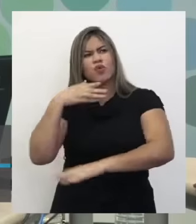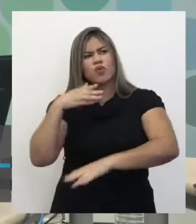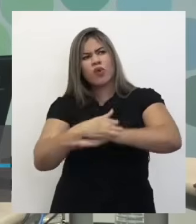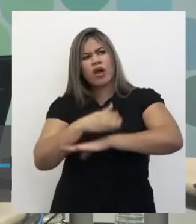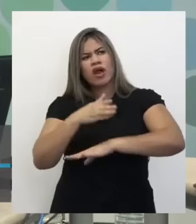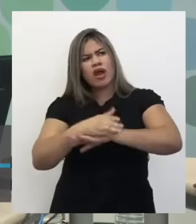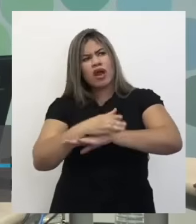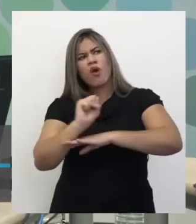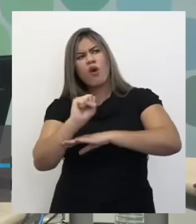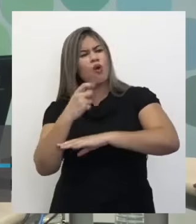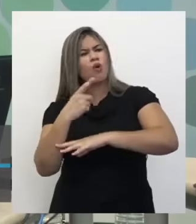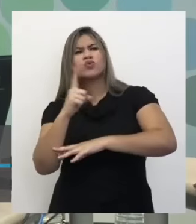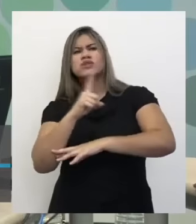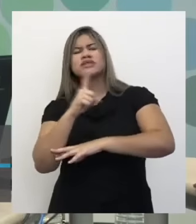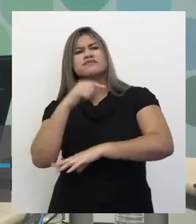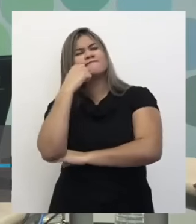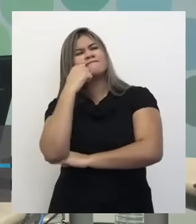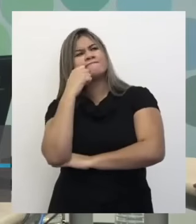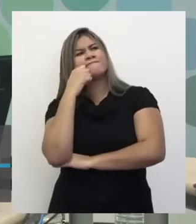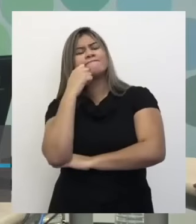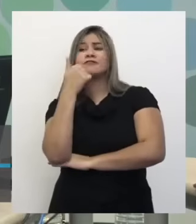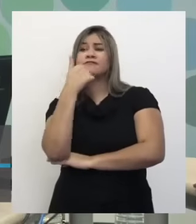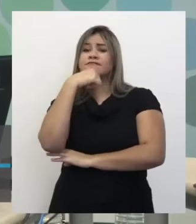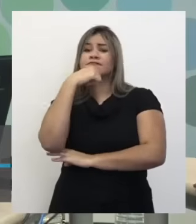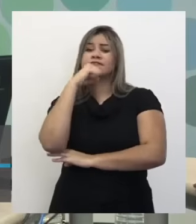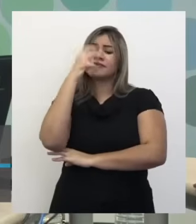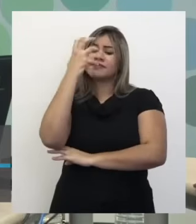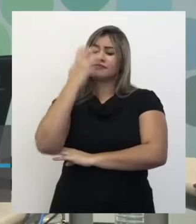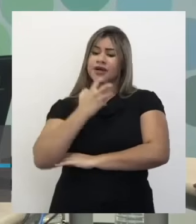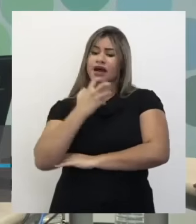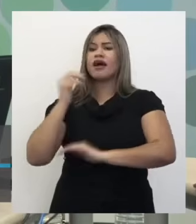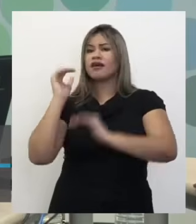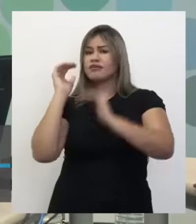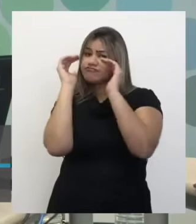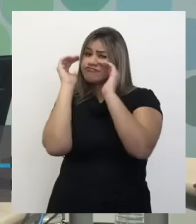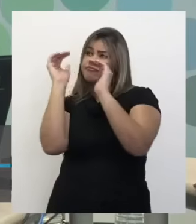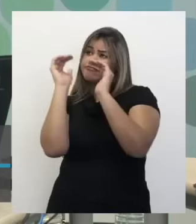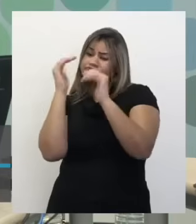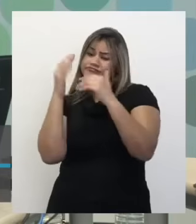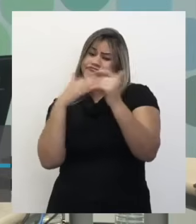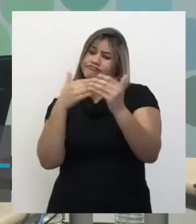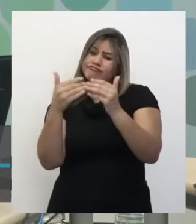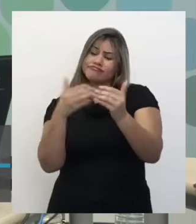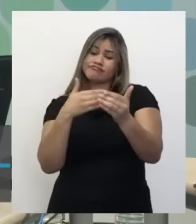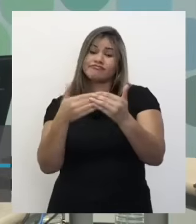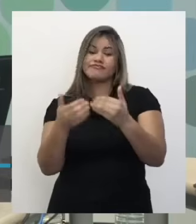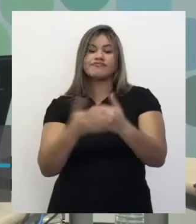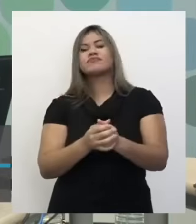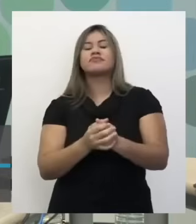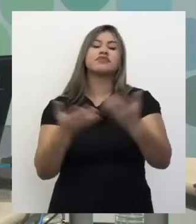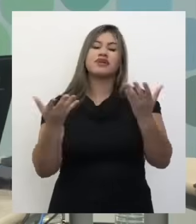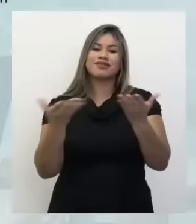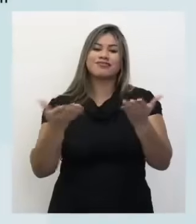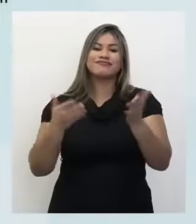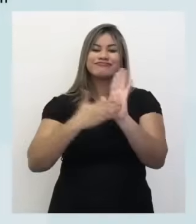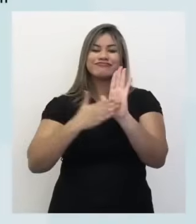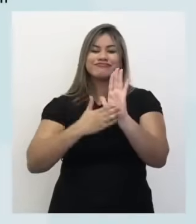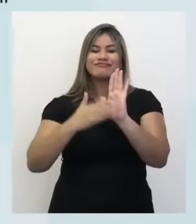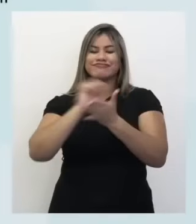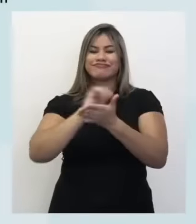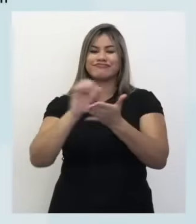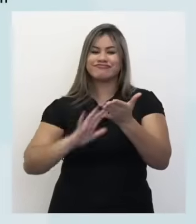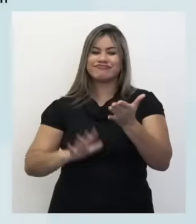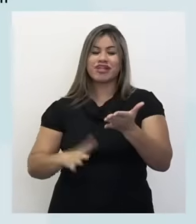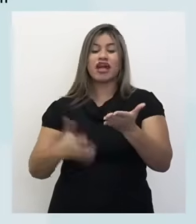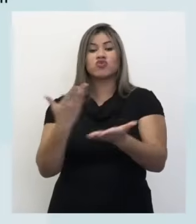não. E mesmo assim, sabendo que ela vai ficar brava, ele entra, certo? E aí, o que a gente vai fazer? Proposta de atividade. Na aula de